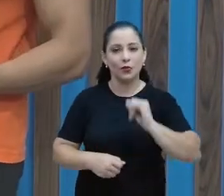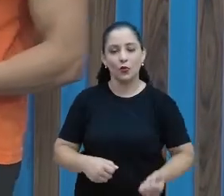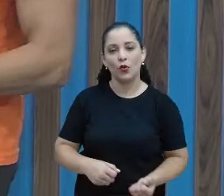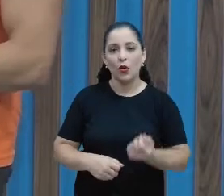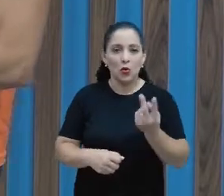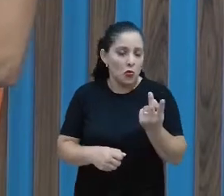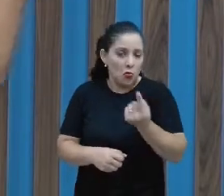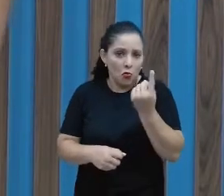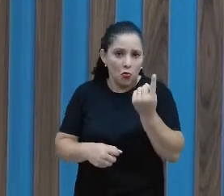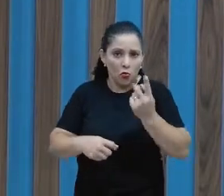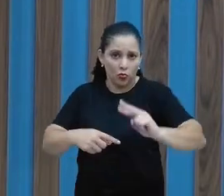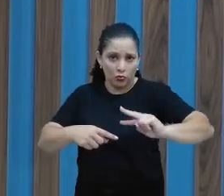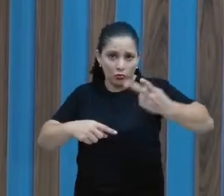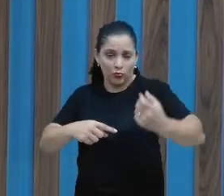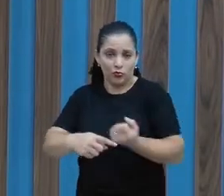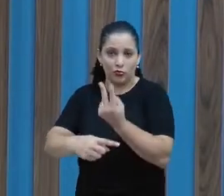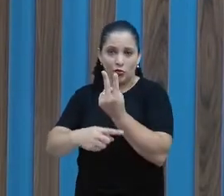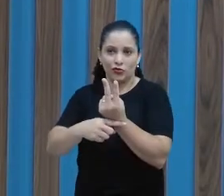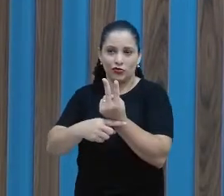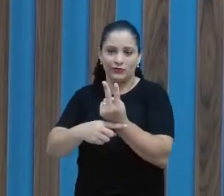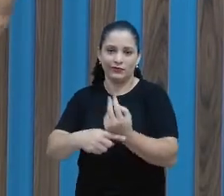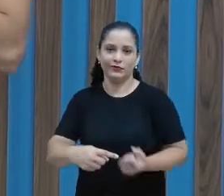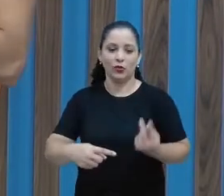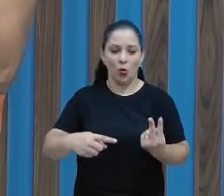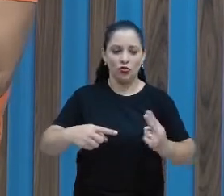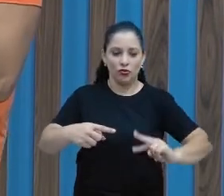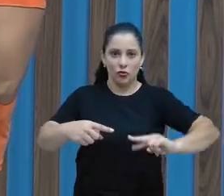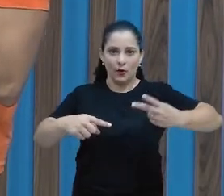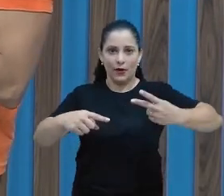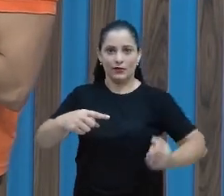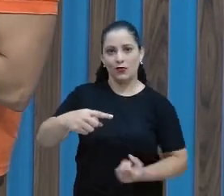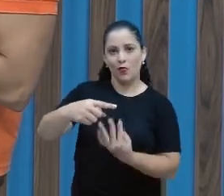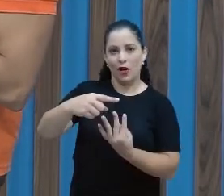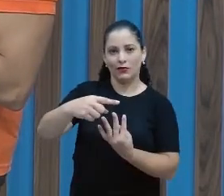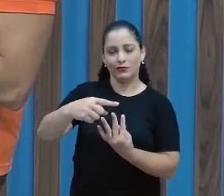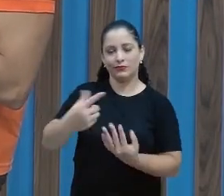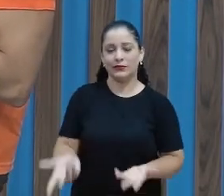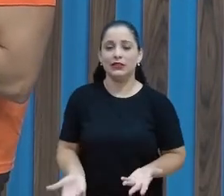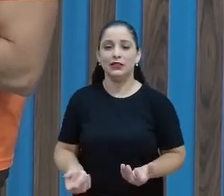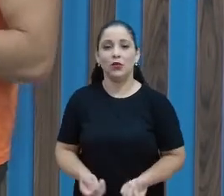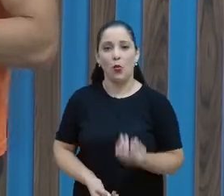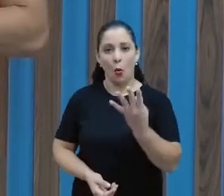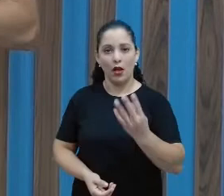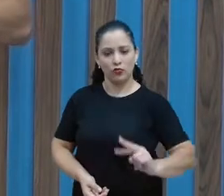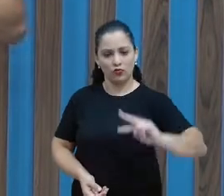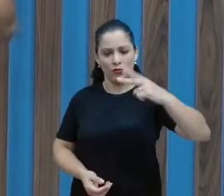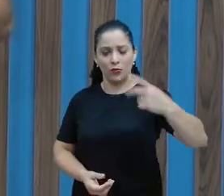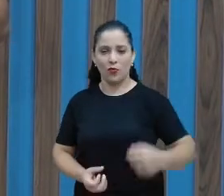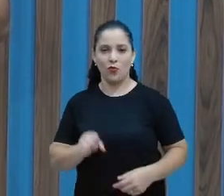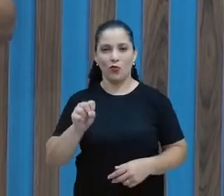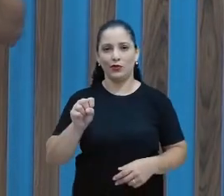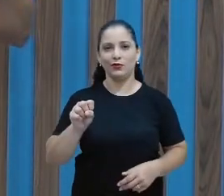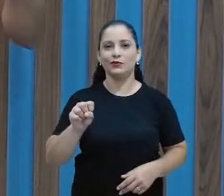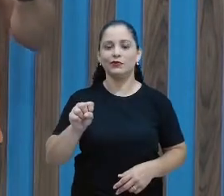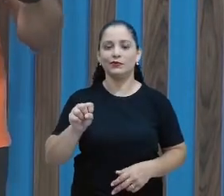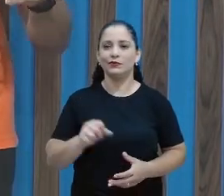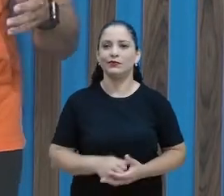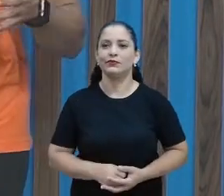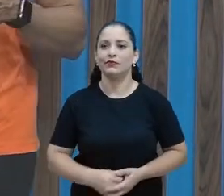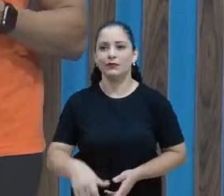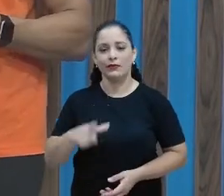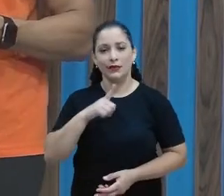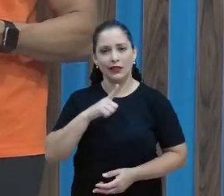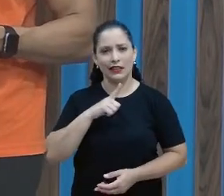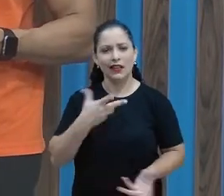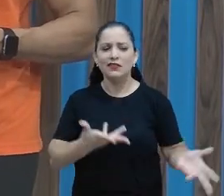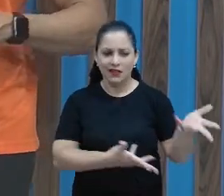2, o dobro de 2 é igual a 4 e o dobro de 4 é igual a 8, certo? Então, a gente encontra aí